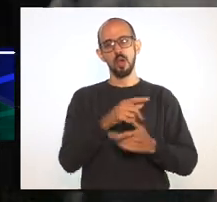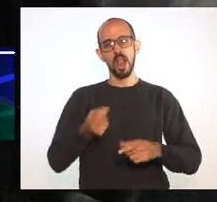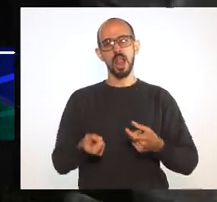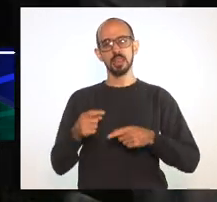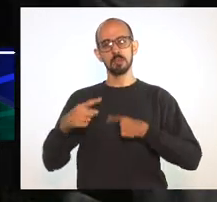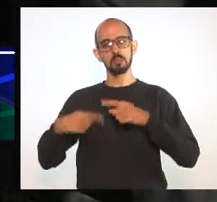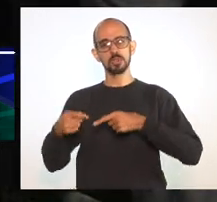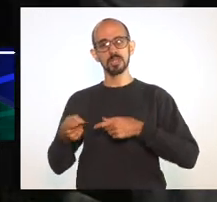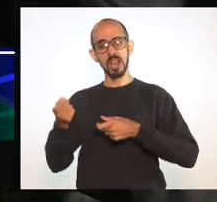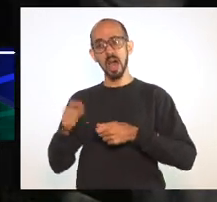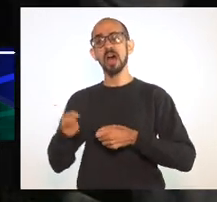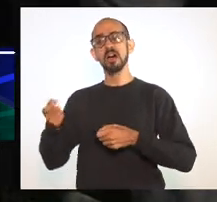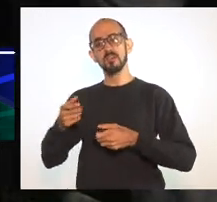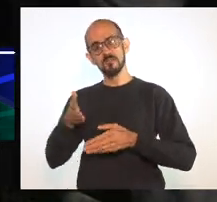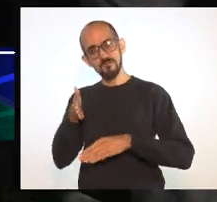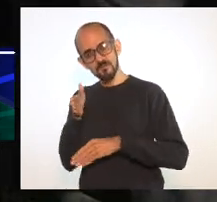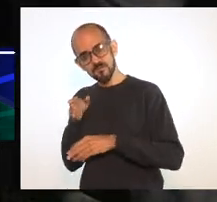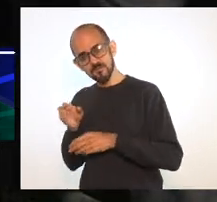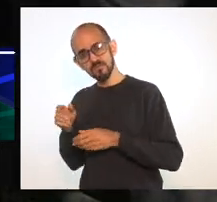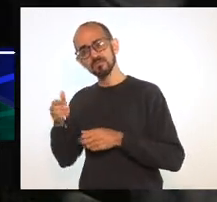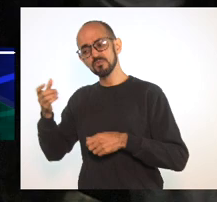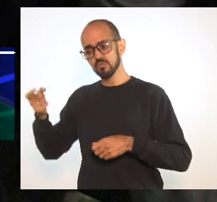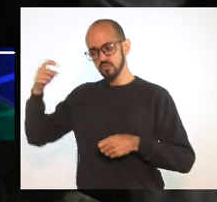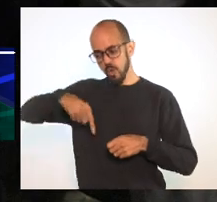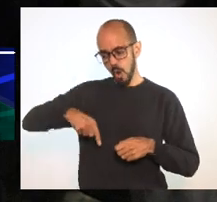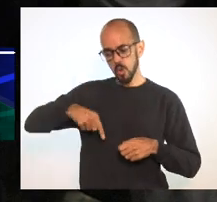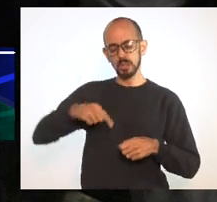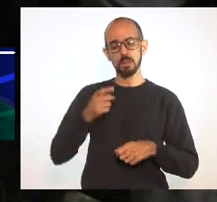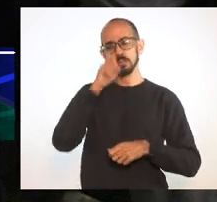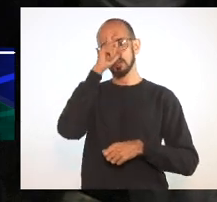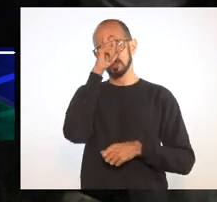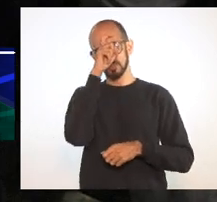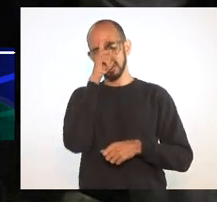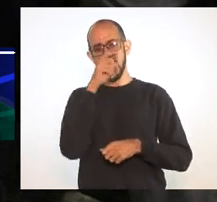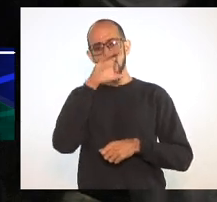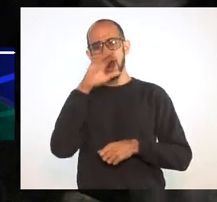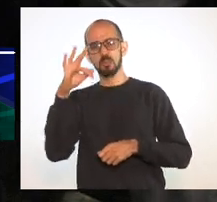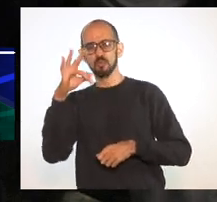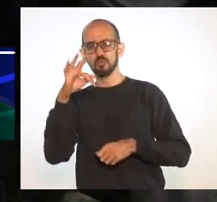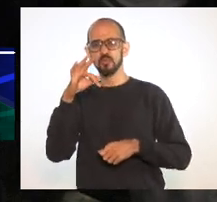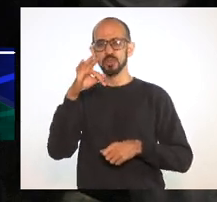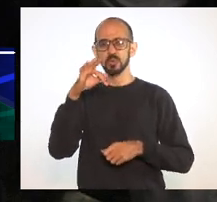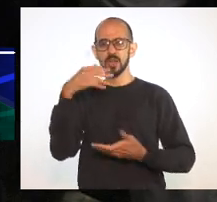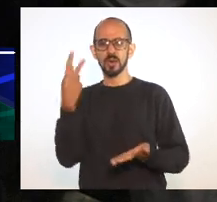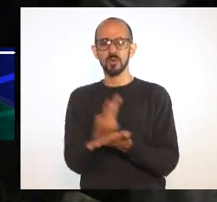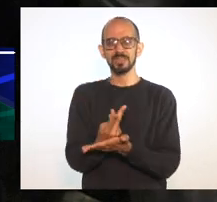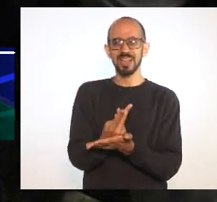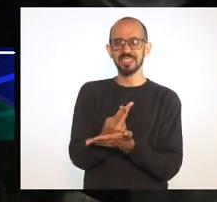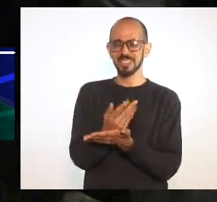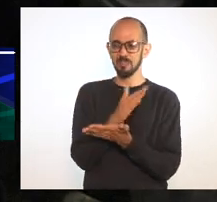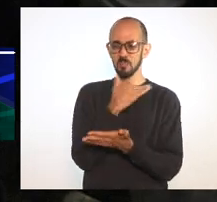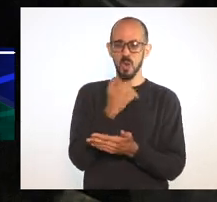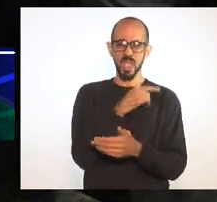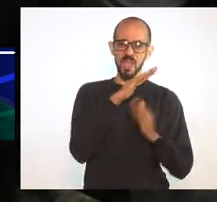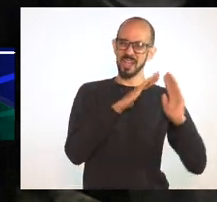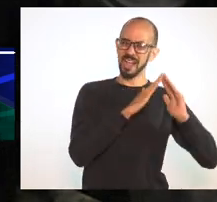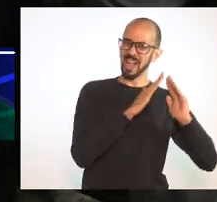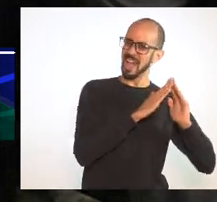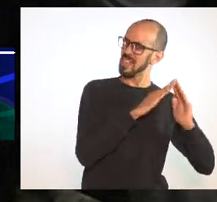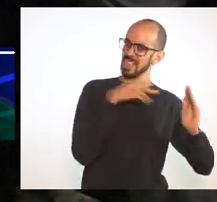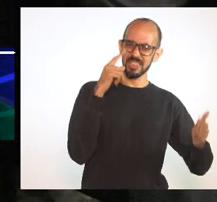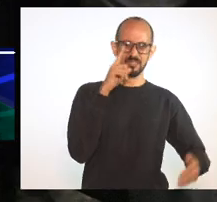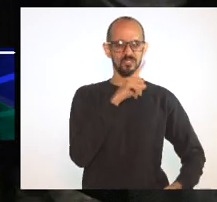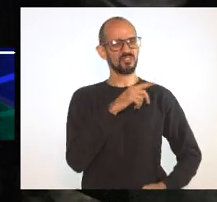vai de novo ao Hospital da Mulher de Cabo Frio e ali tem um diagnóstico que o bebê morreu em casa, isso está